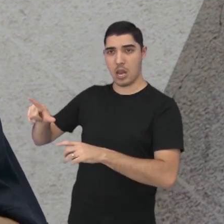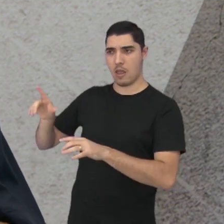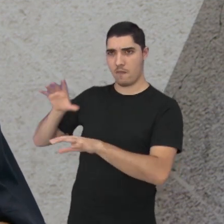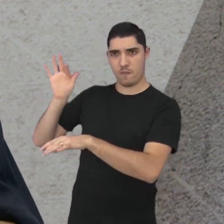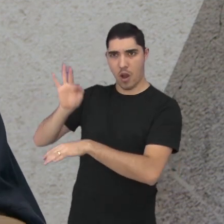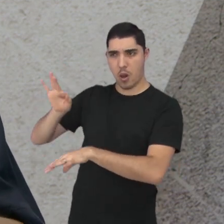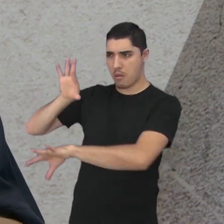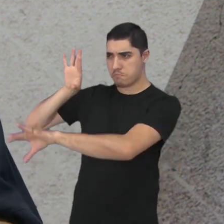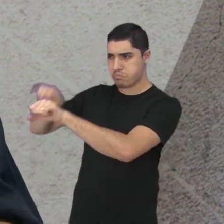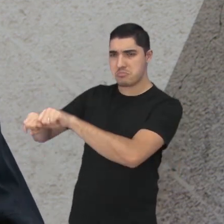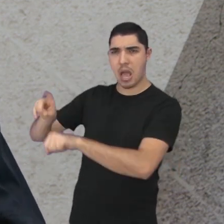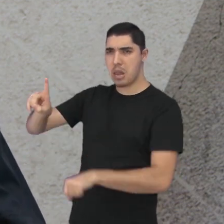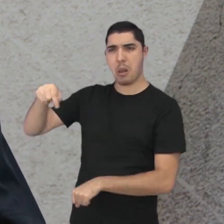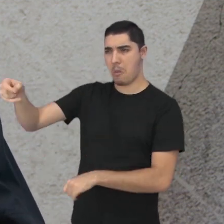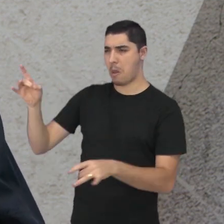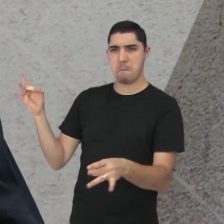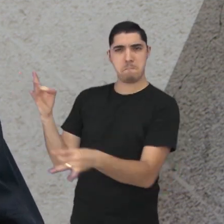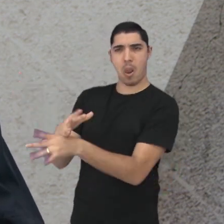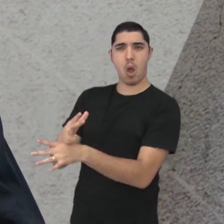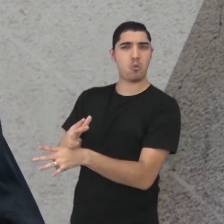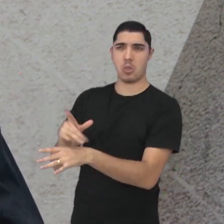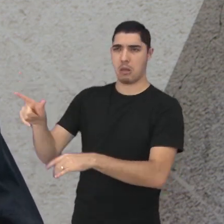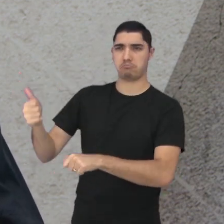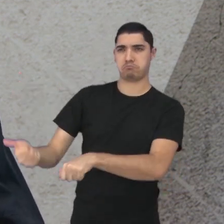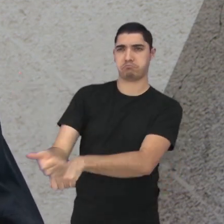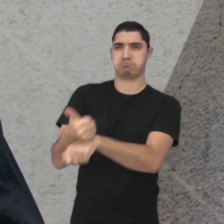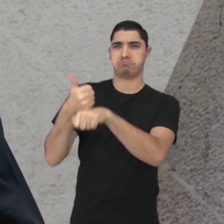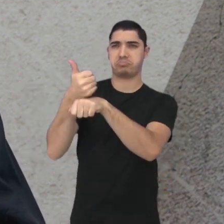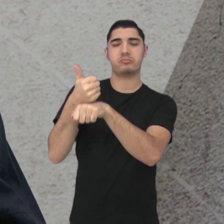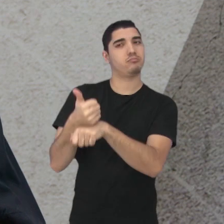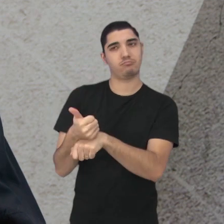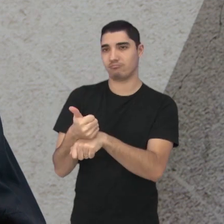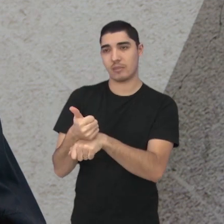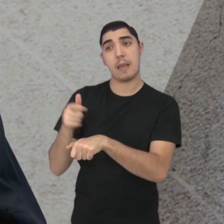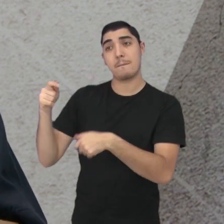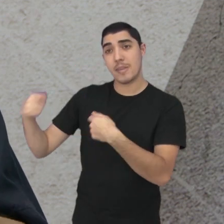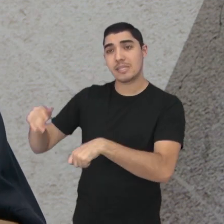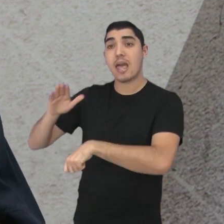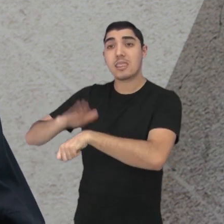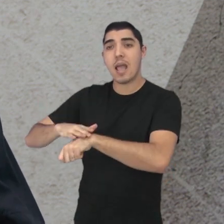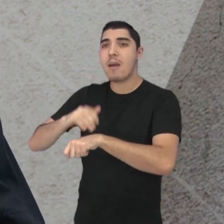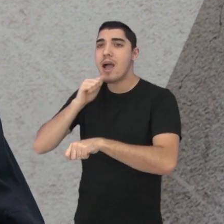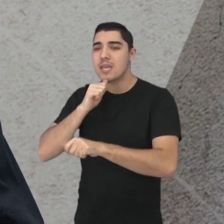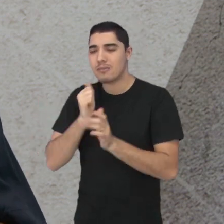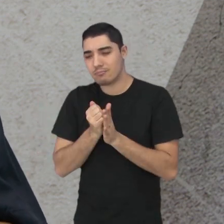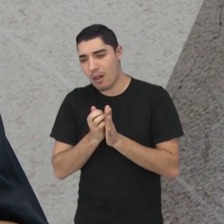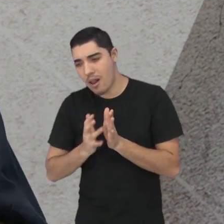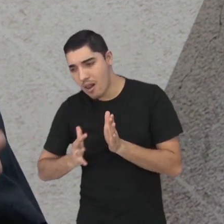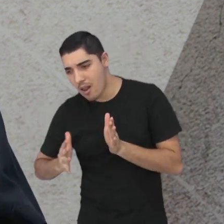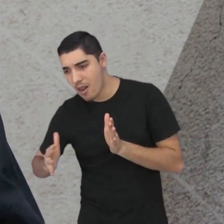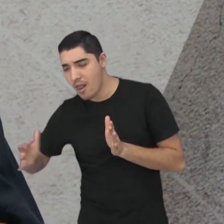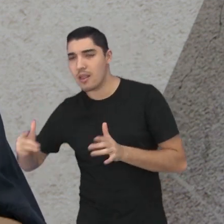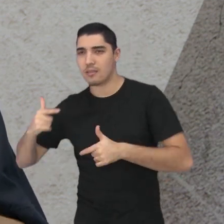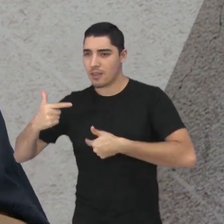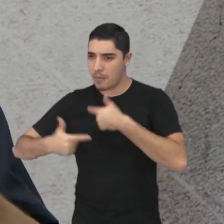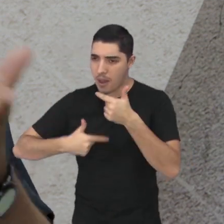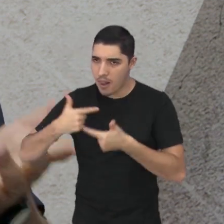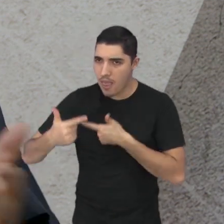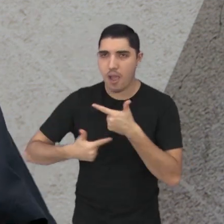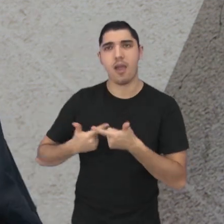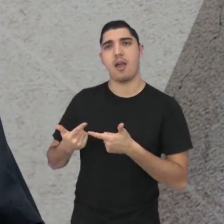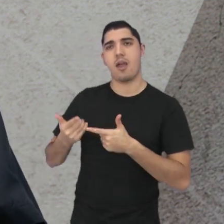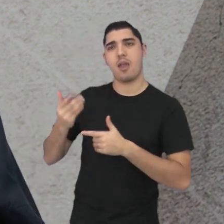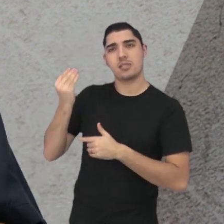ele não está preparado para desenvolver jogos no nível profissional. Então, ele ainda precisa de um tempo ali, trabalhando com